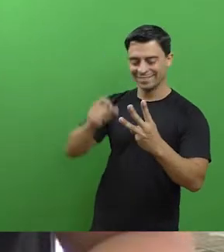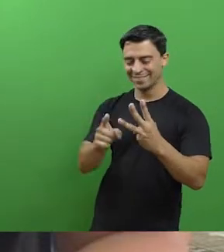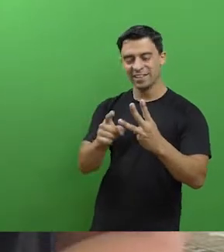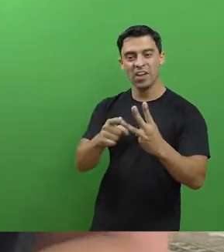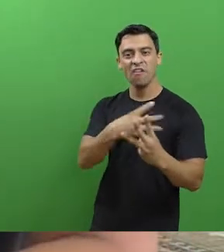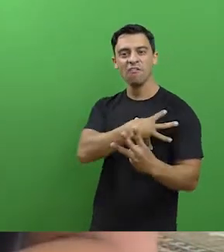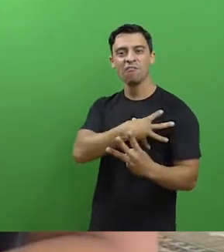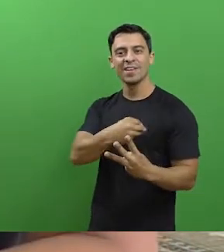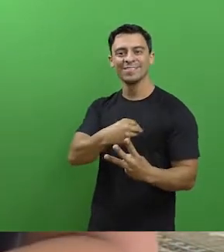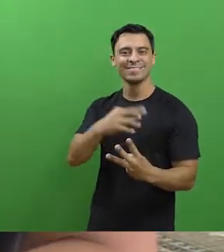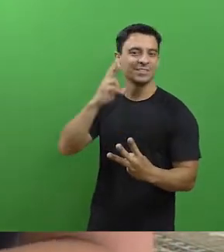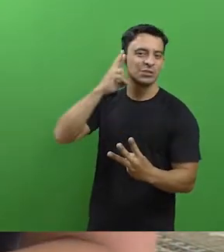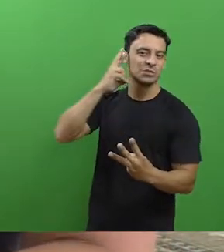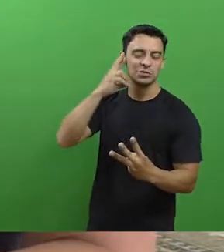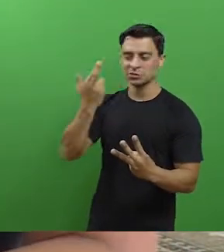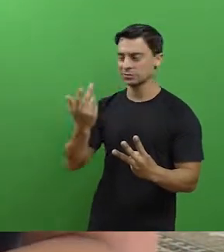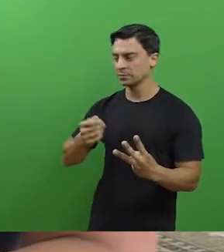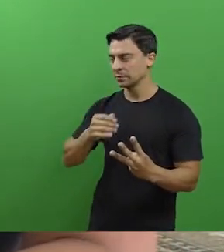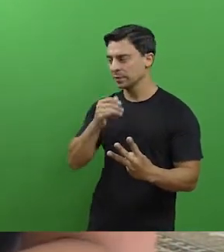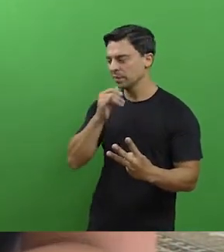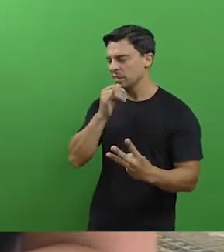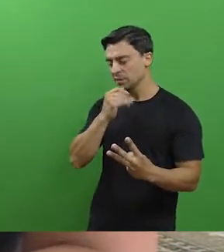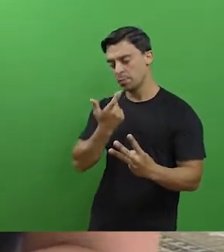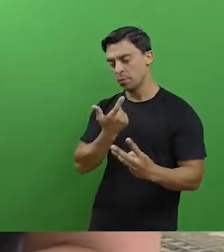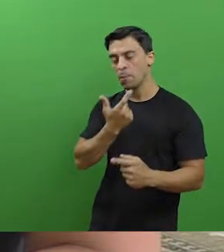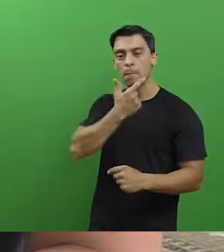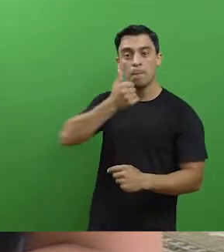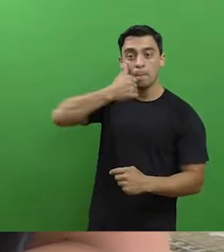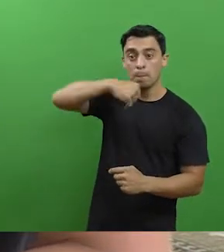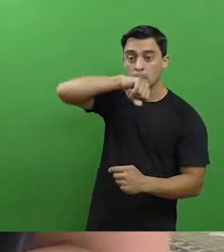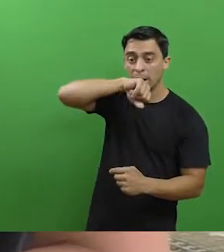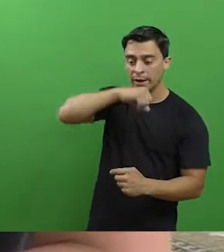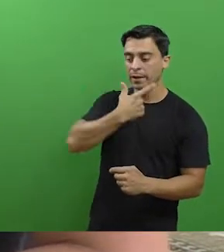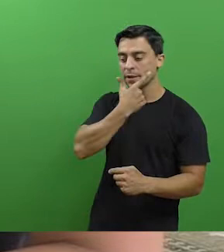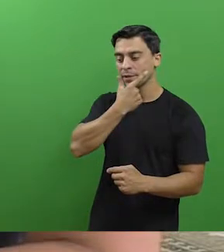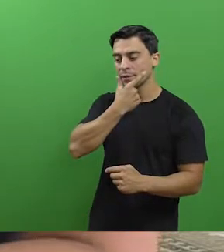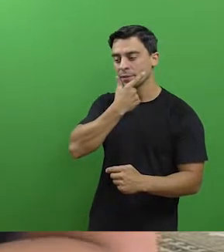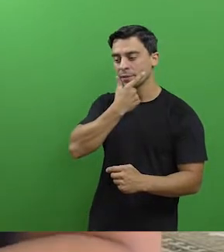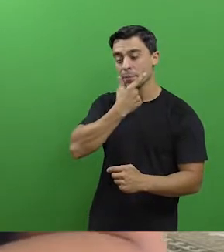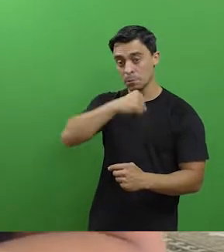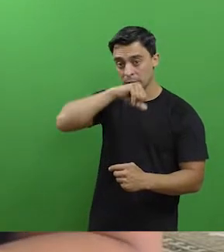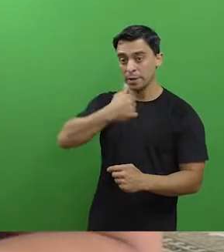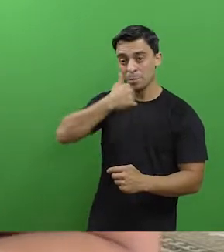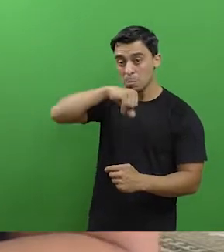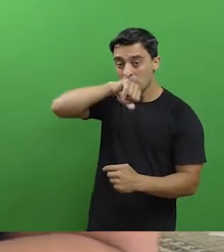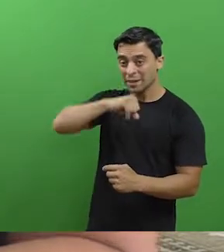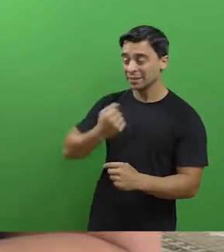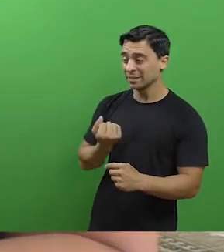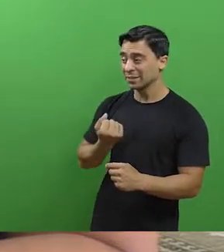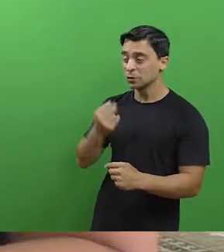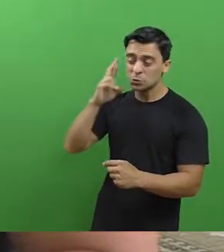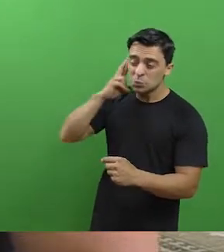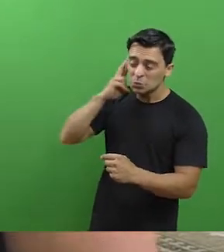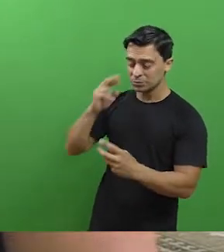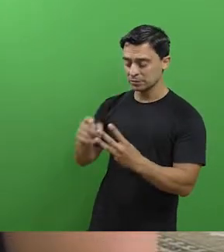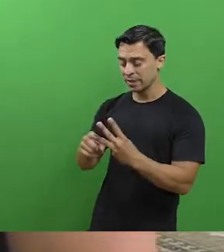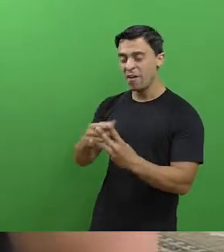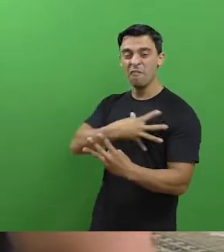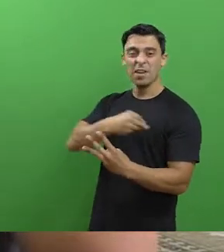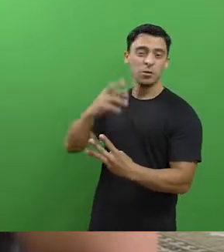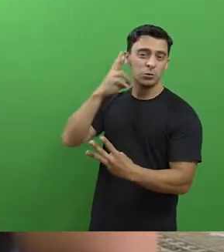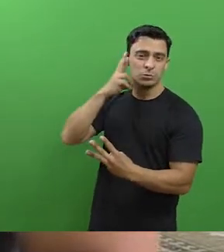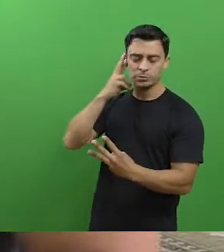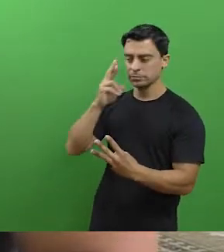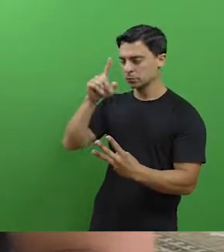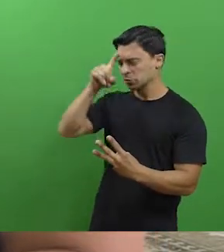situação que eu falei de pai e mãe surda e filho surdo é uma situação assim que dificilmente se encontra. Na